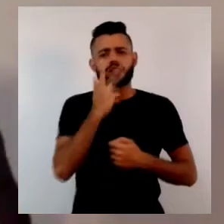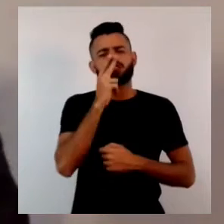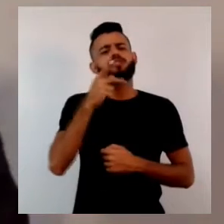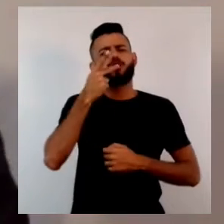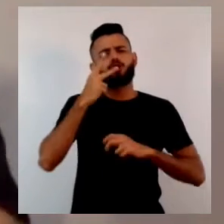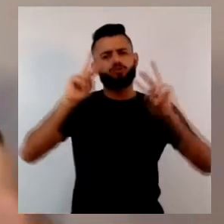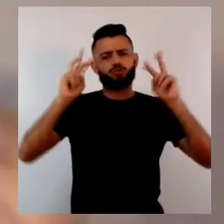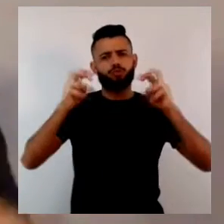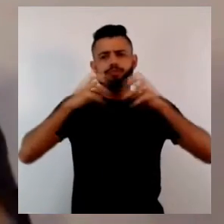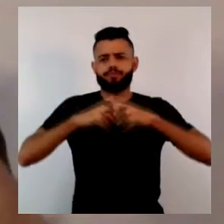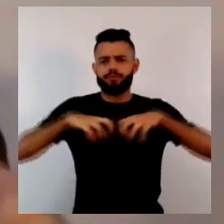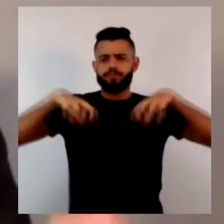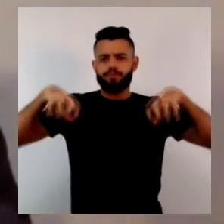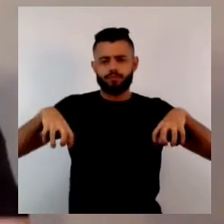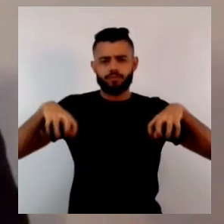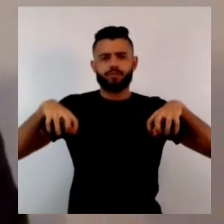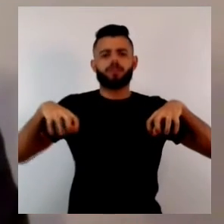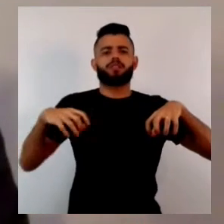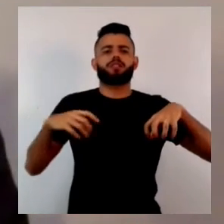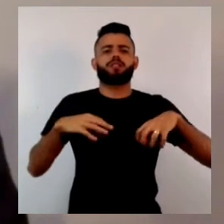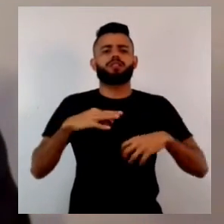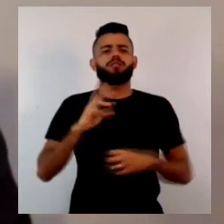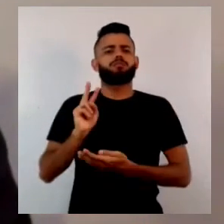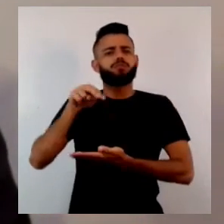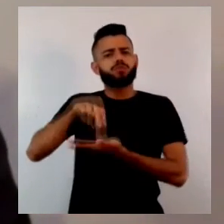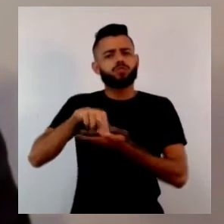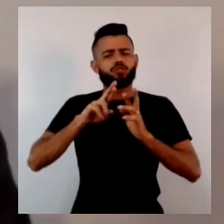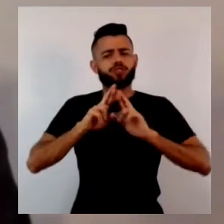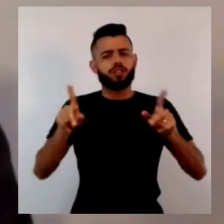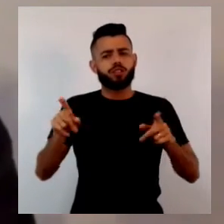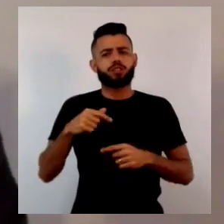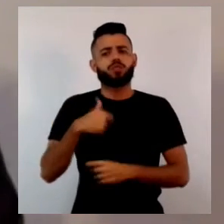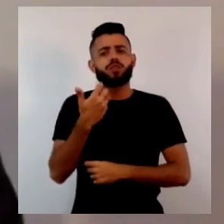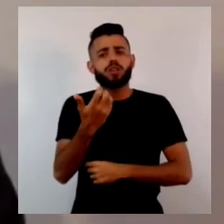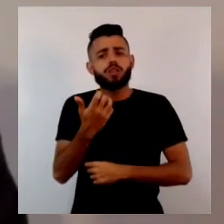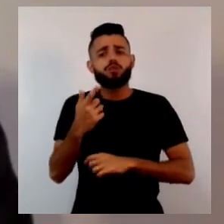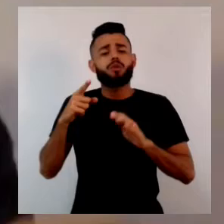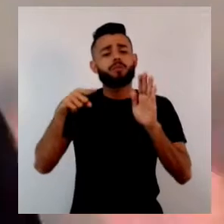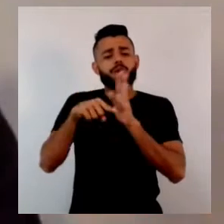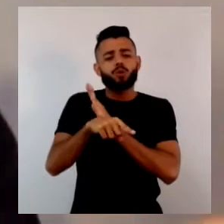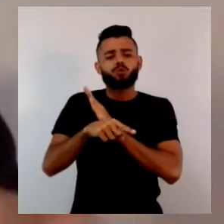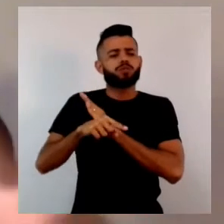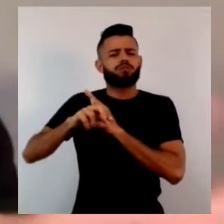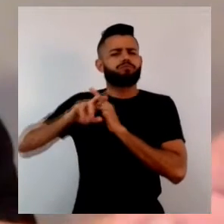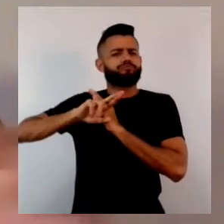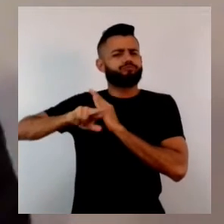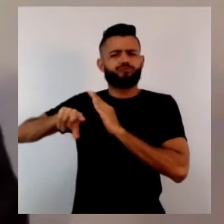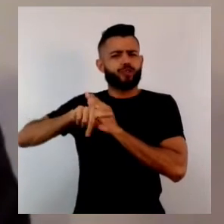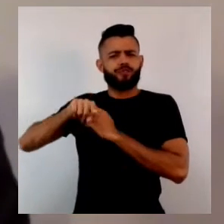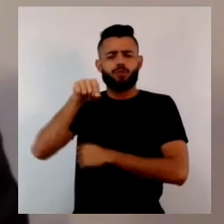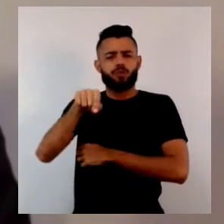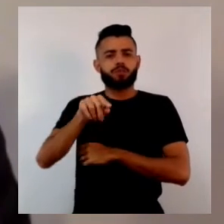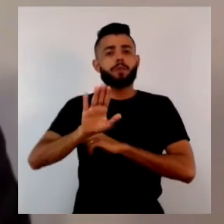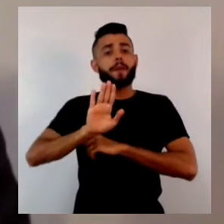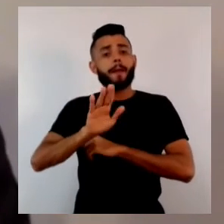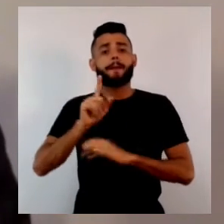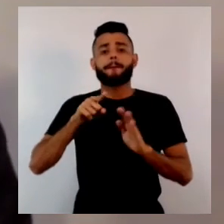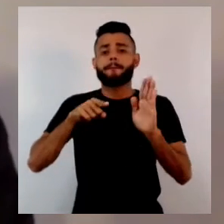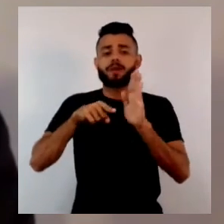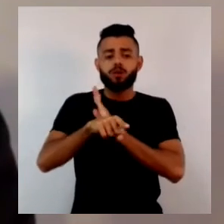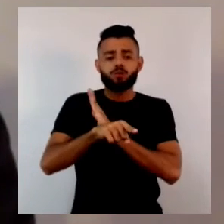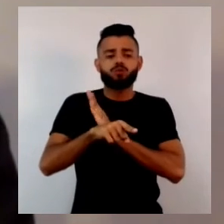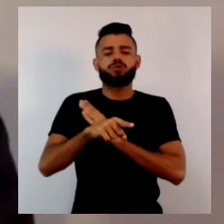diferentes posições, e queria colocar uma pergunta que não tem exatamente a ver com isso, mas que é uma pergunta também que está meio que na boca miúda